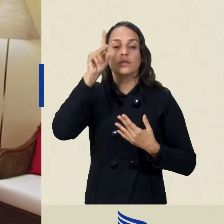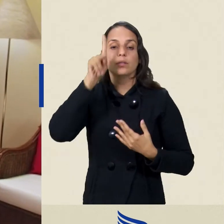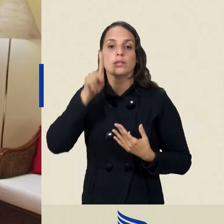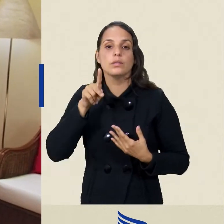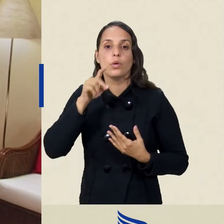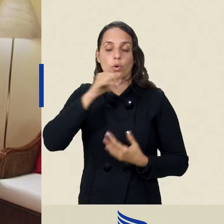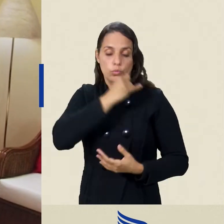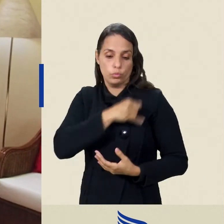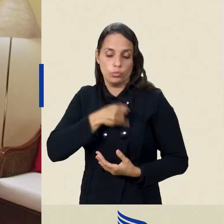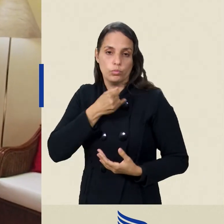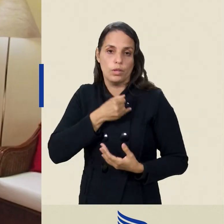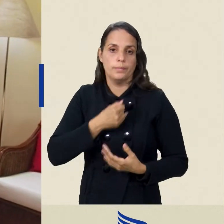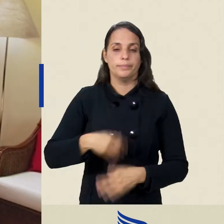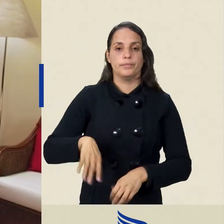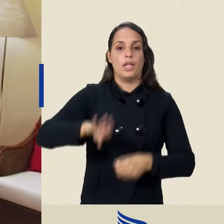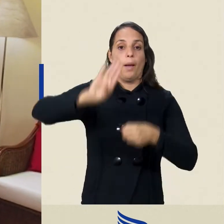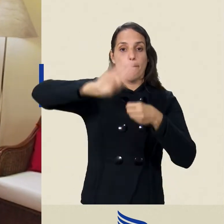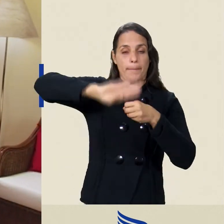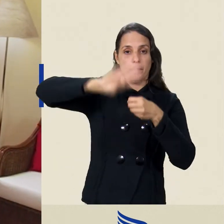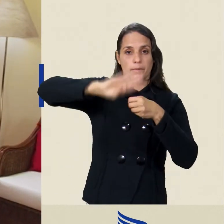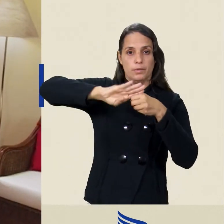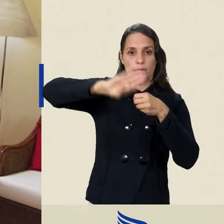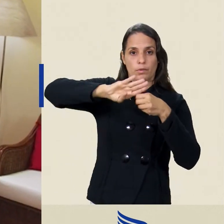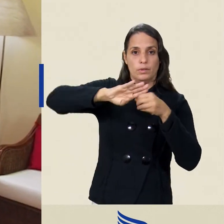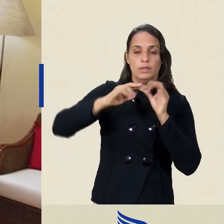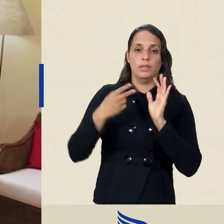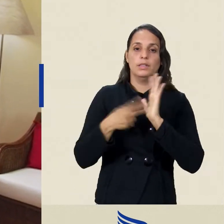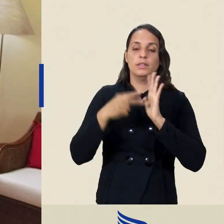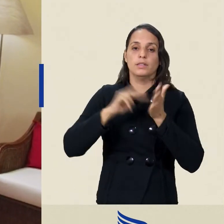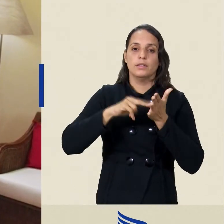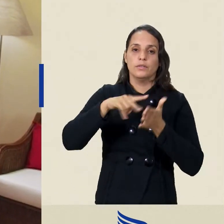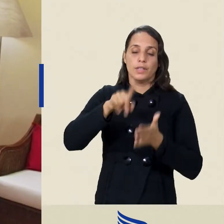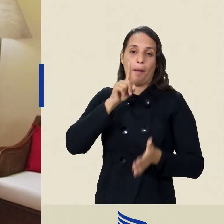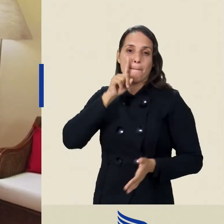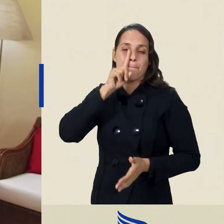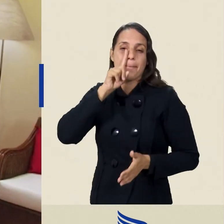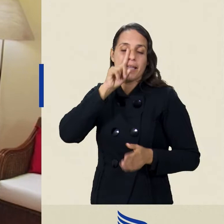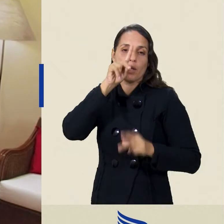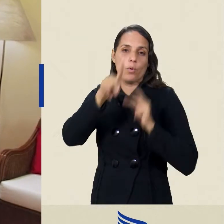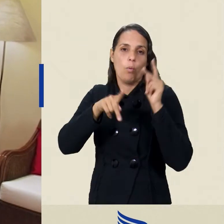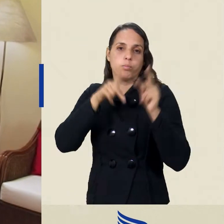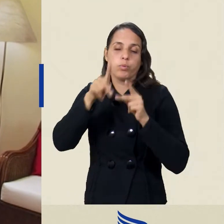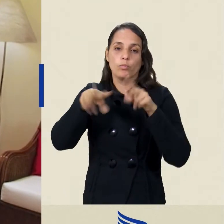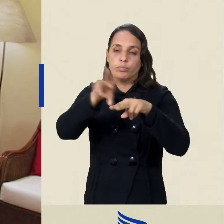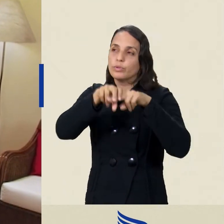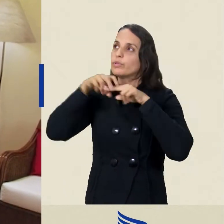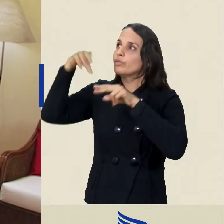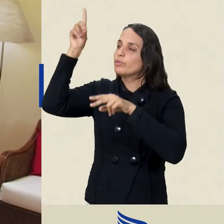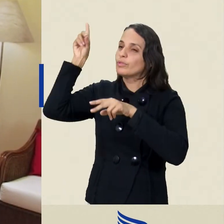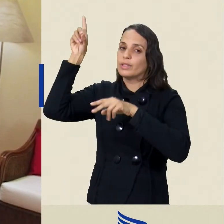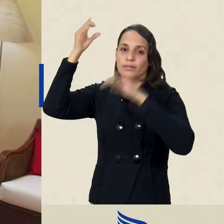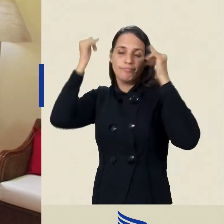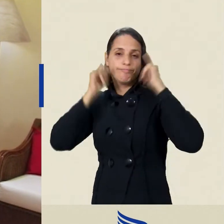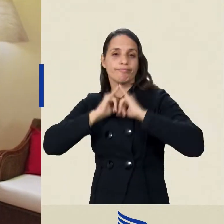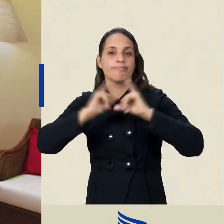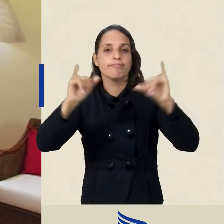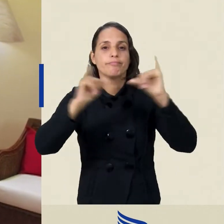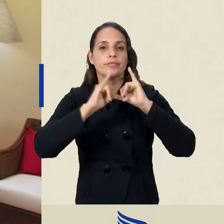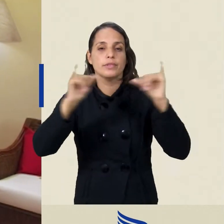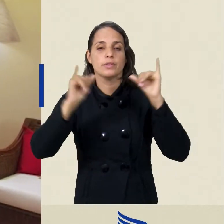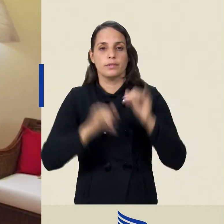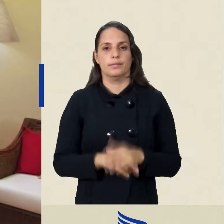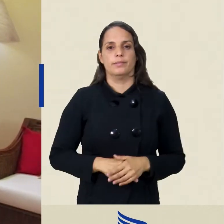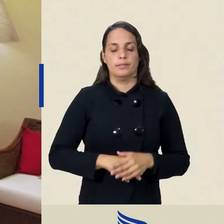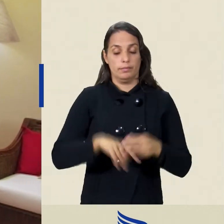Se Babilônia não representasse nenhum perigo ao seu povo, Deus não enviaria mensagens tão diretas contra ela. A segunda